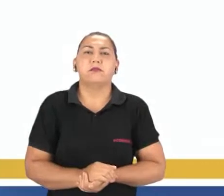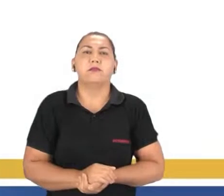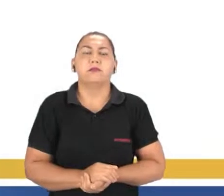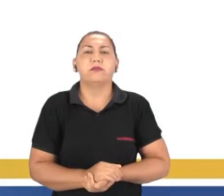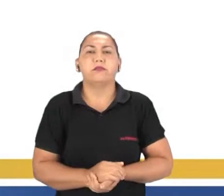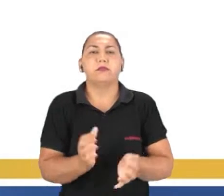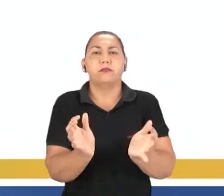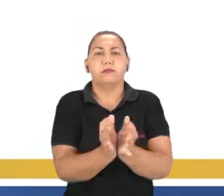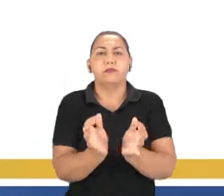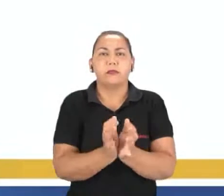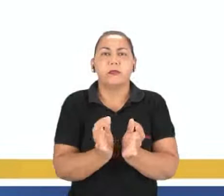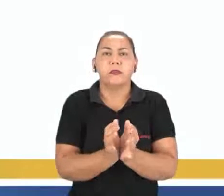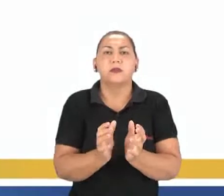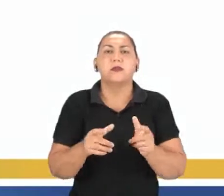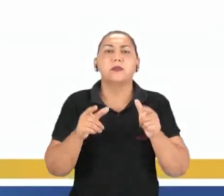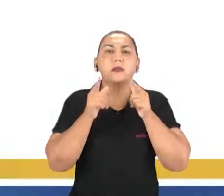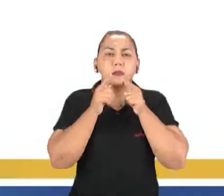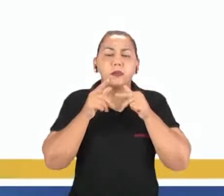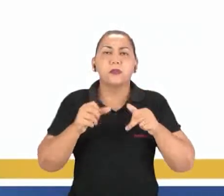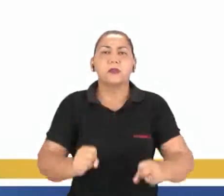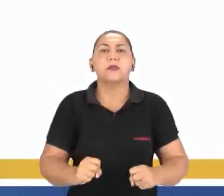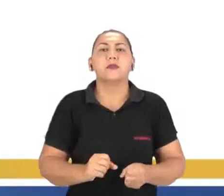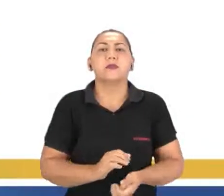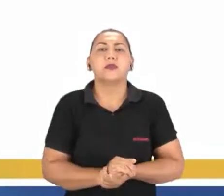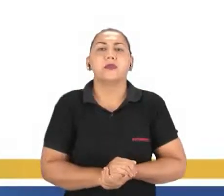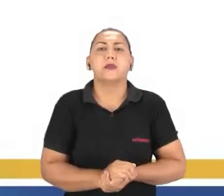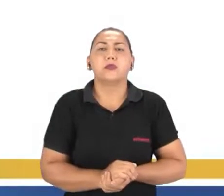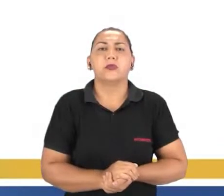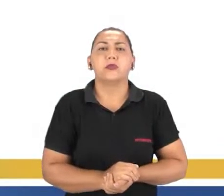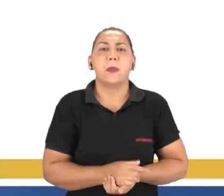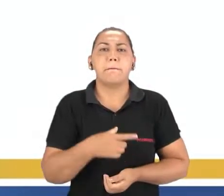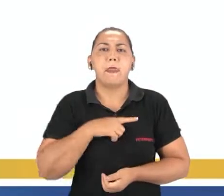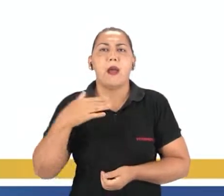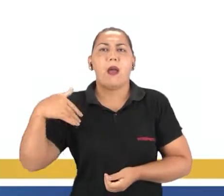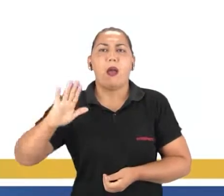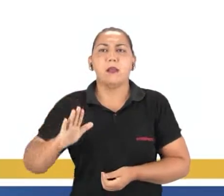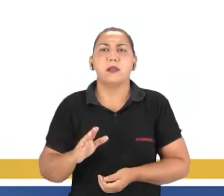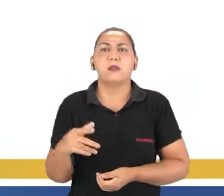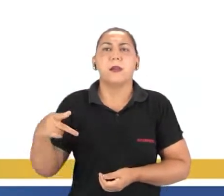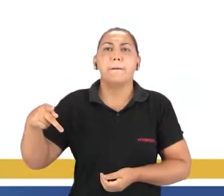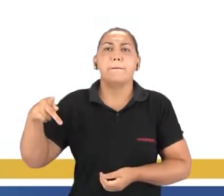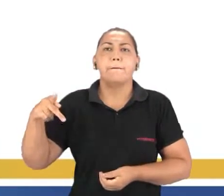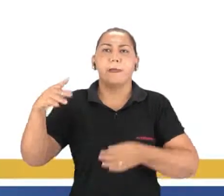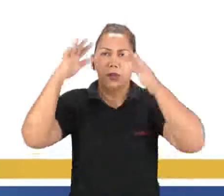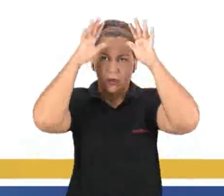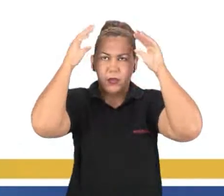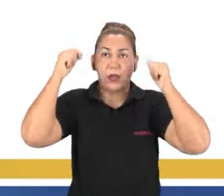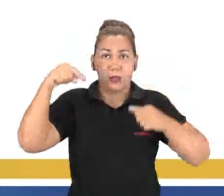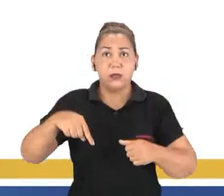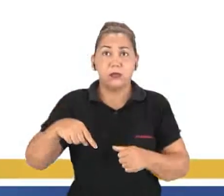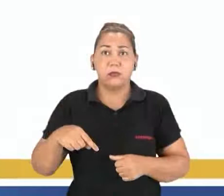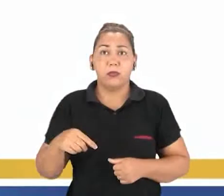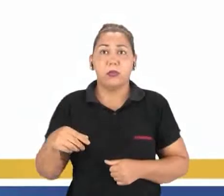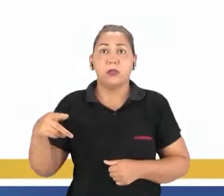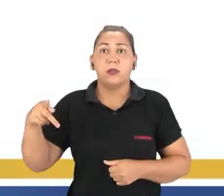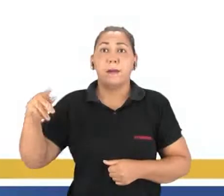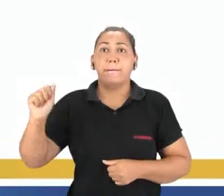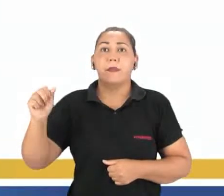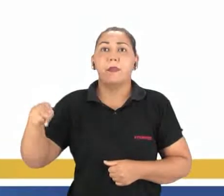Os grupos linguísticos mais predominantes na região acreana são os panos e os aruaques. Eles